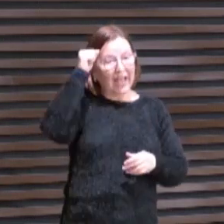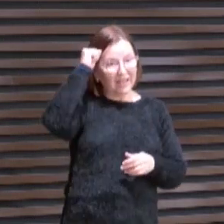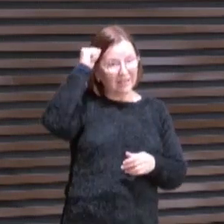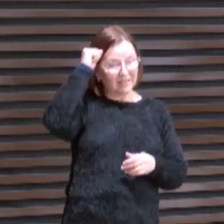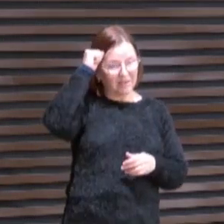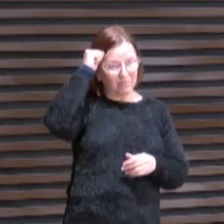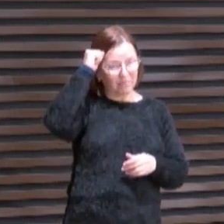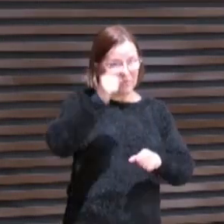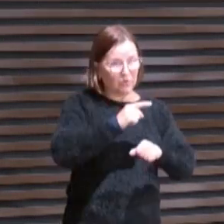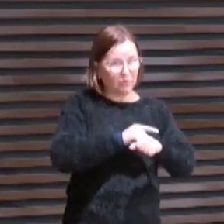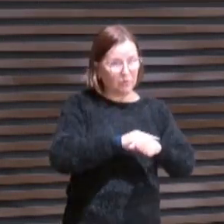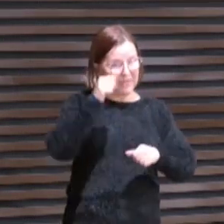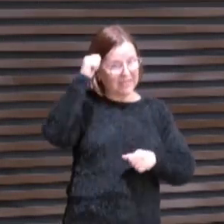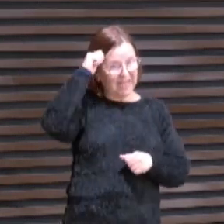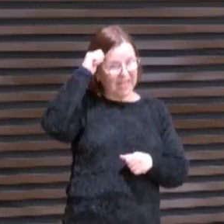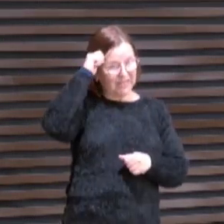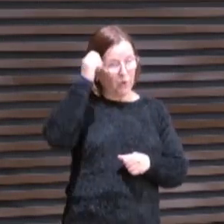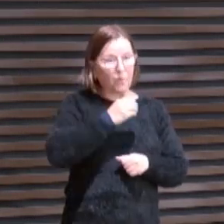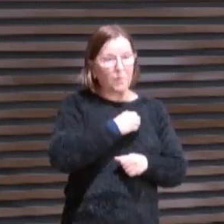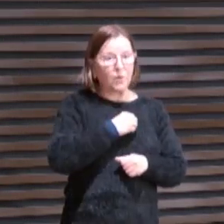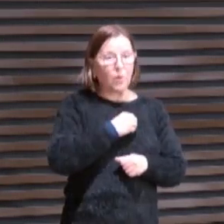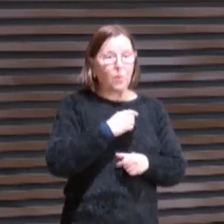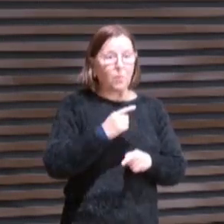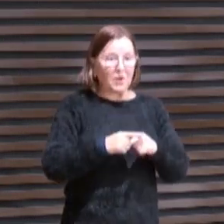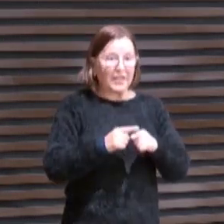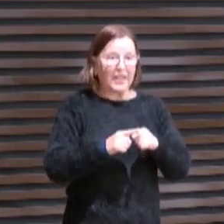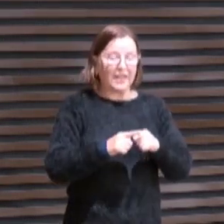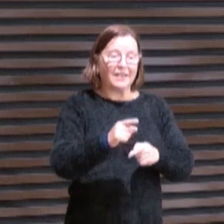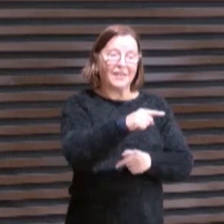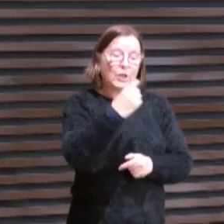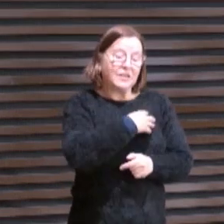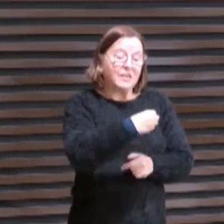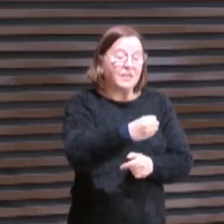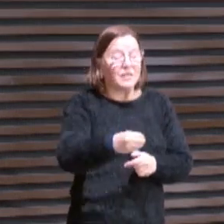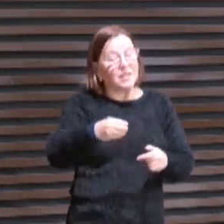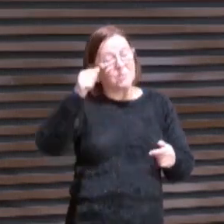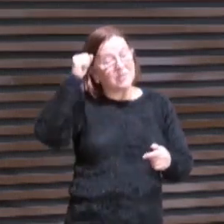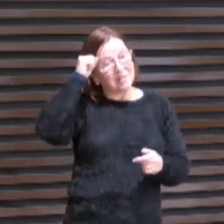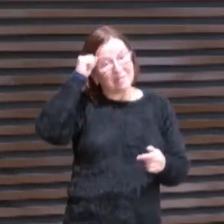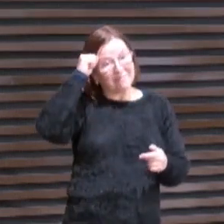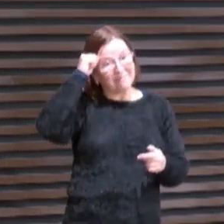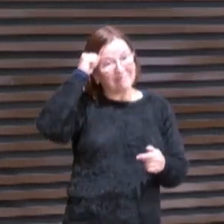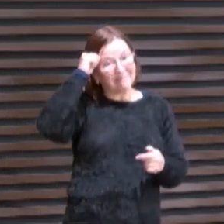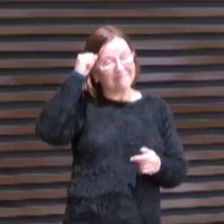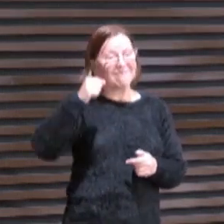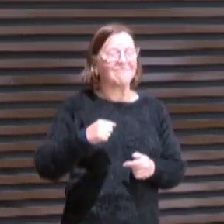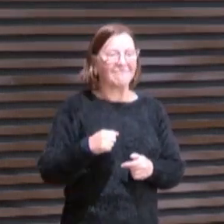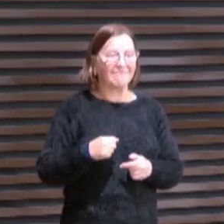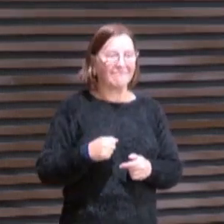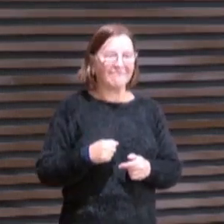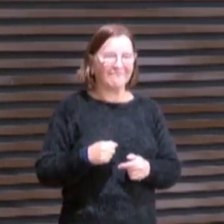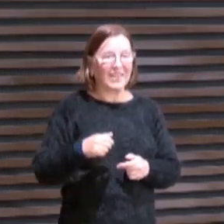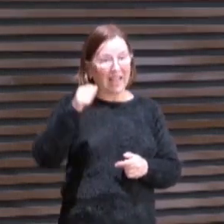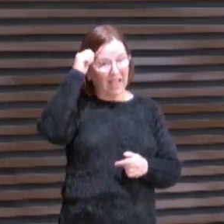isso é inteligível, porque isso é natural. Adão pecou, eu sou descendente de Adão,